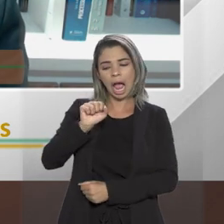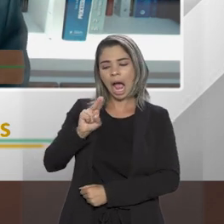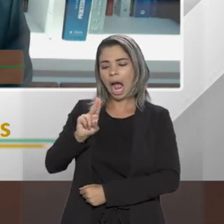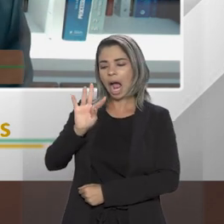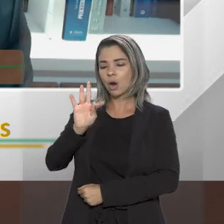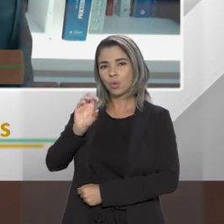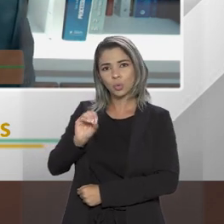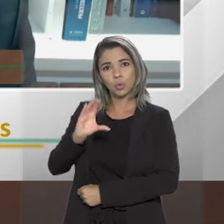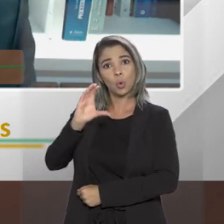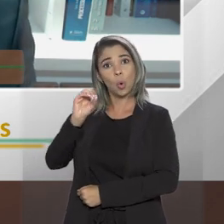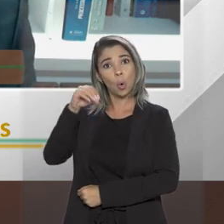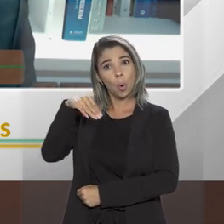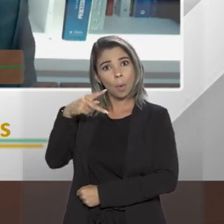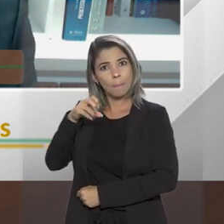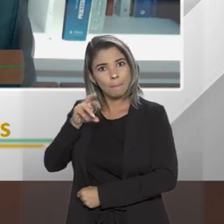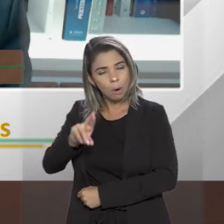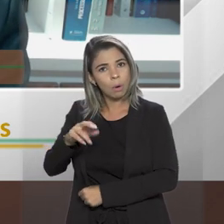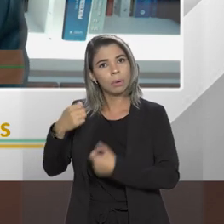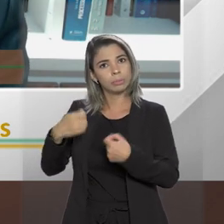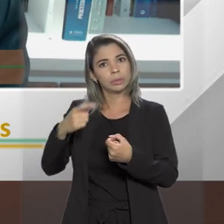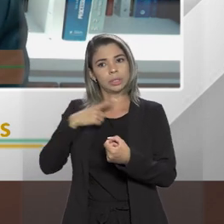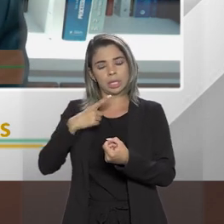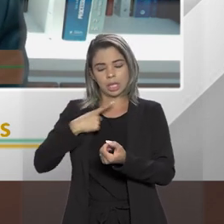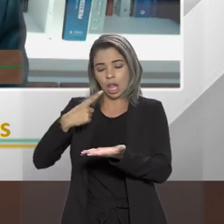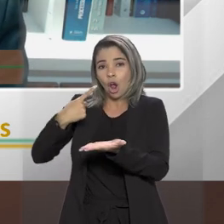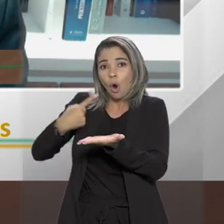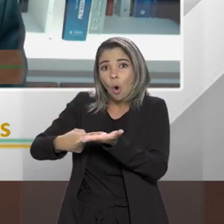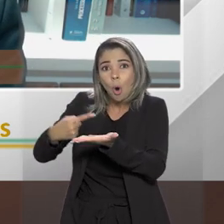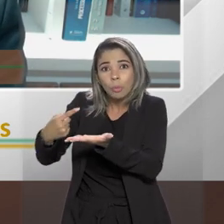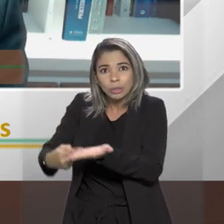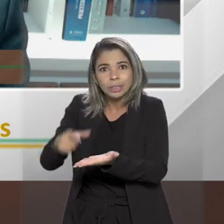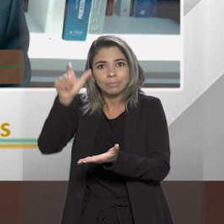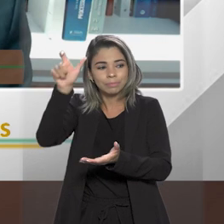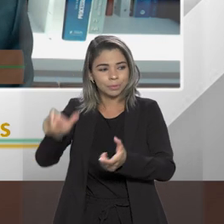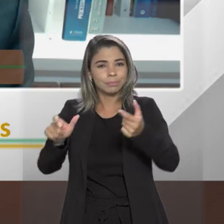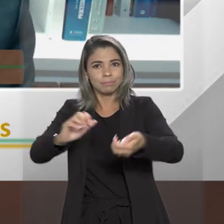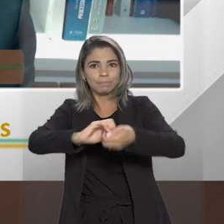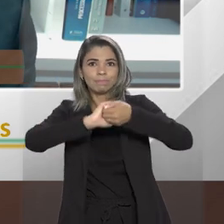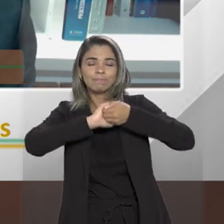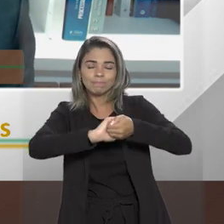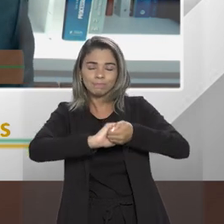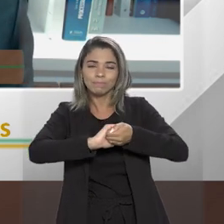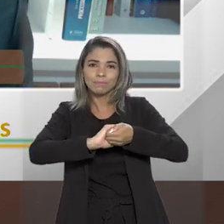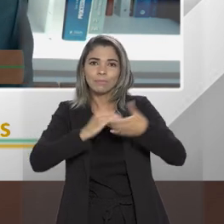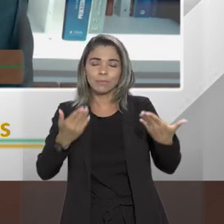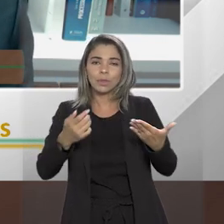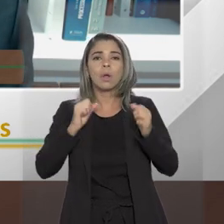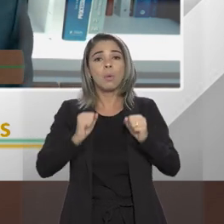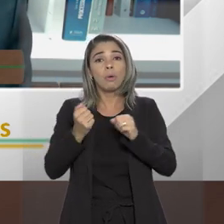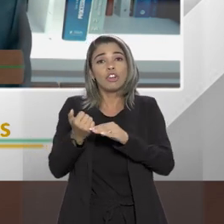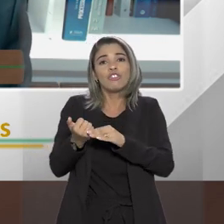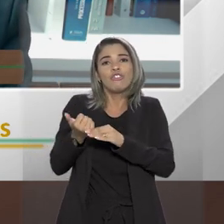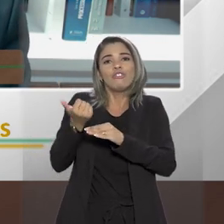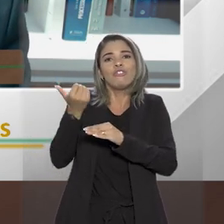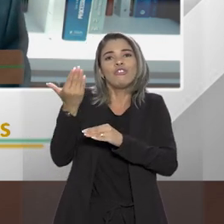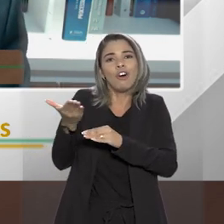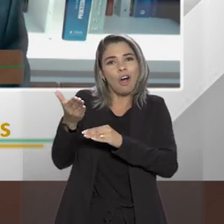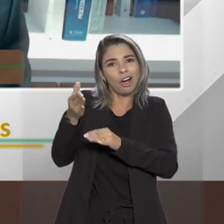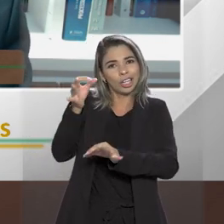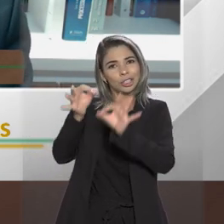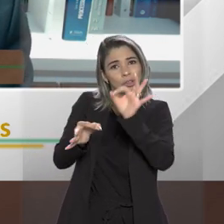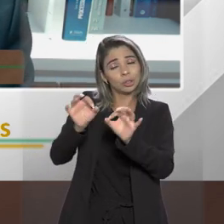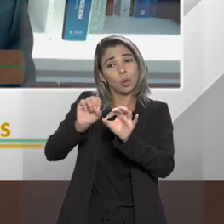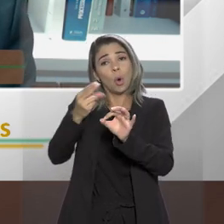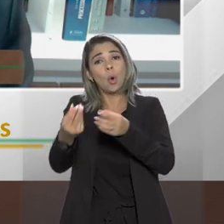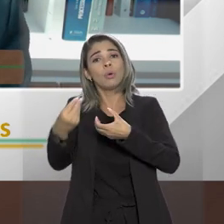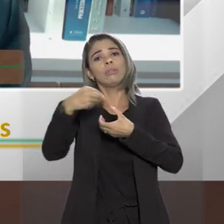possível perceber aí a conciliação. E essa conciliação, ela pode se dar extrajudicialmente ou